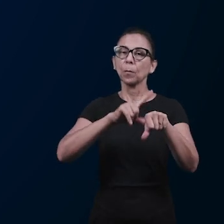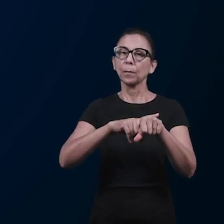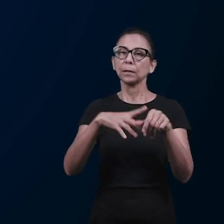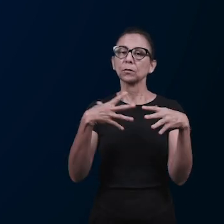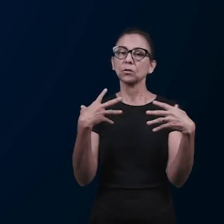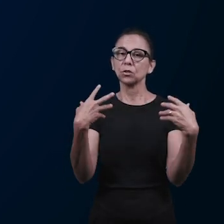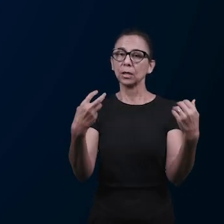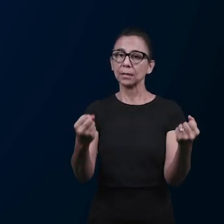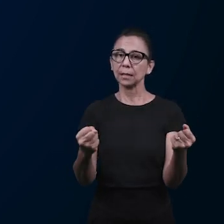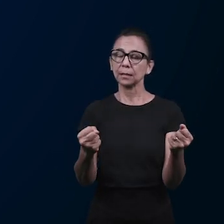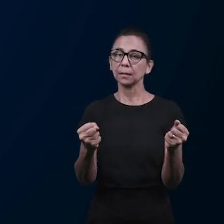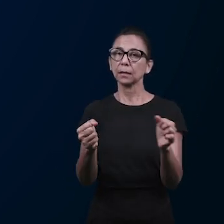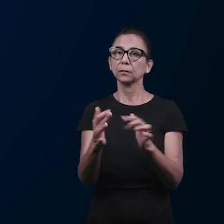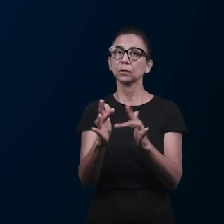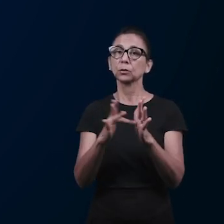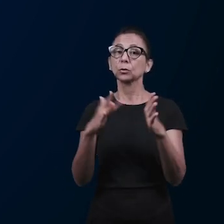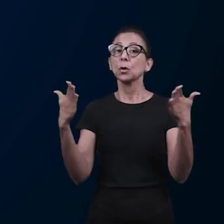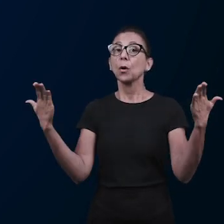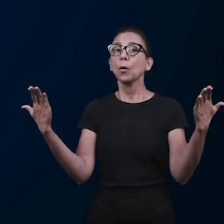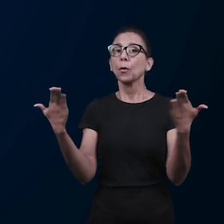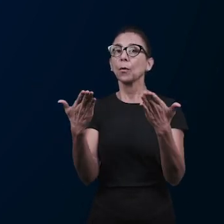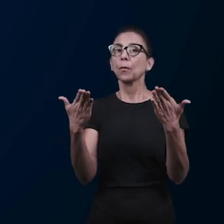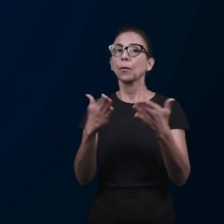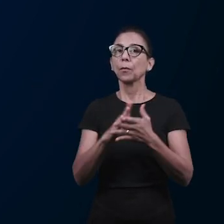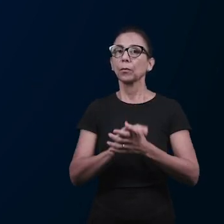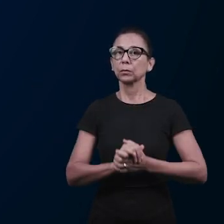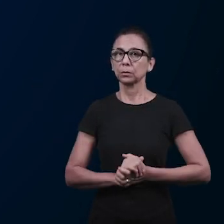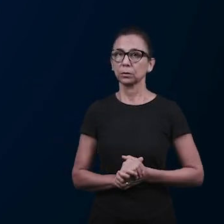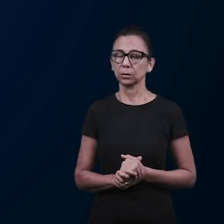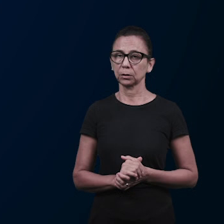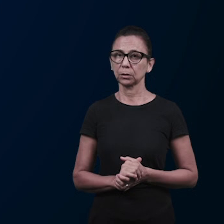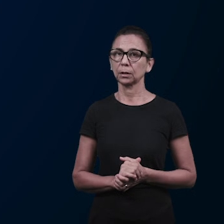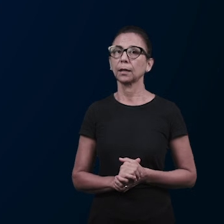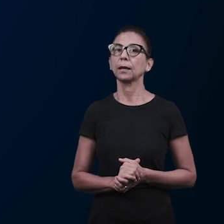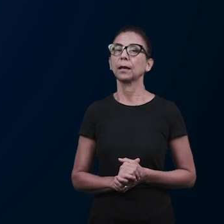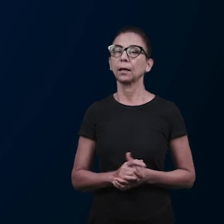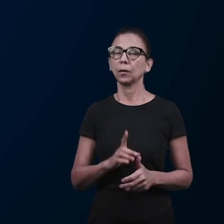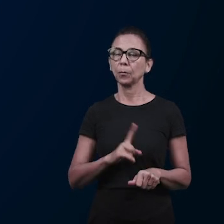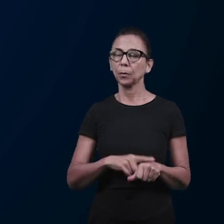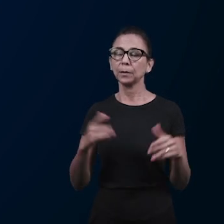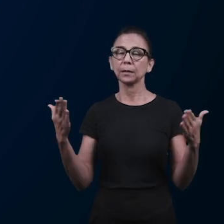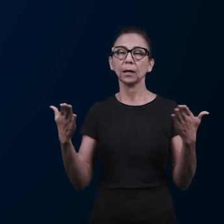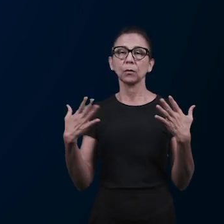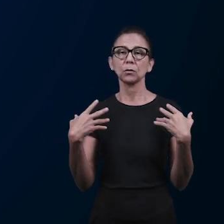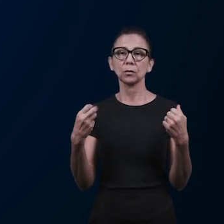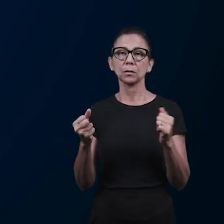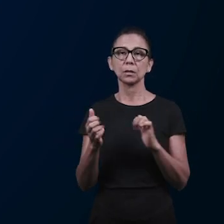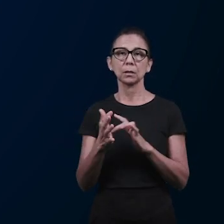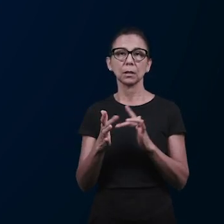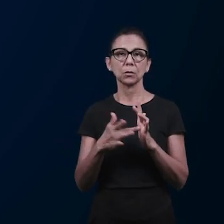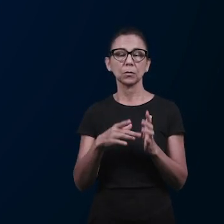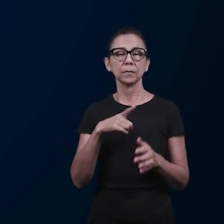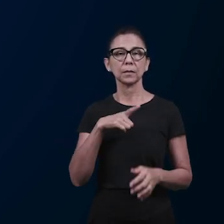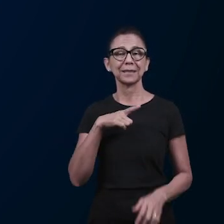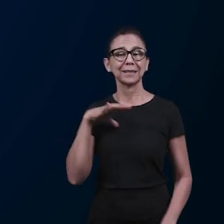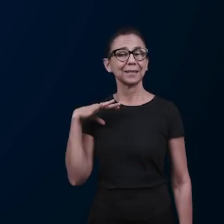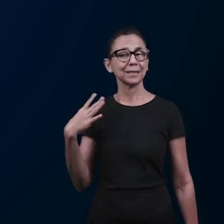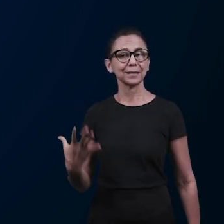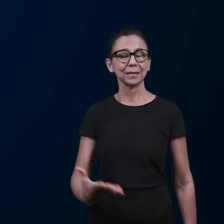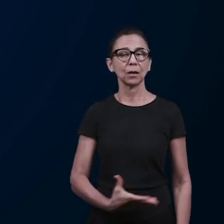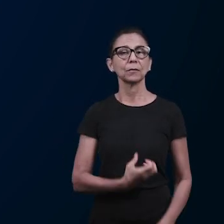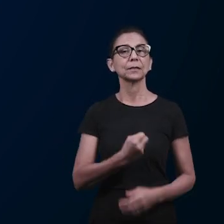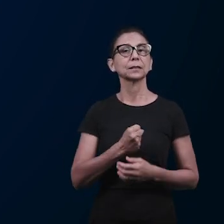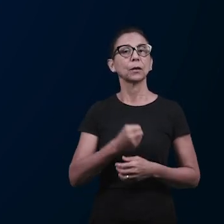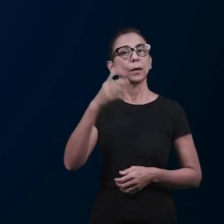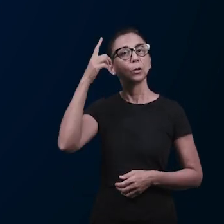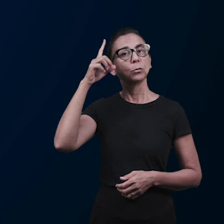aceitável e socorri-te no dia da salvação. Eis aqui agora o tempo aceitável. Eis aqui agora o